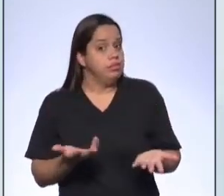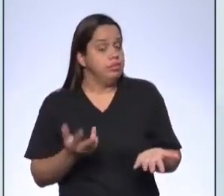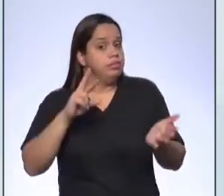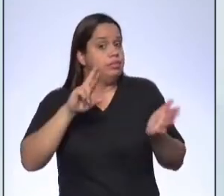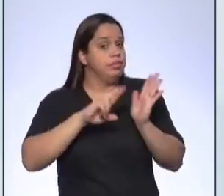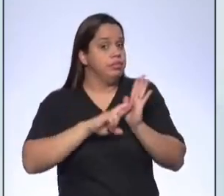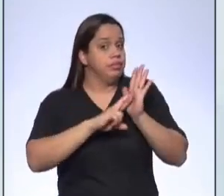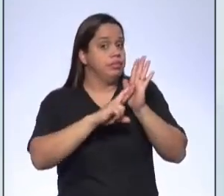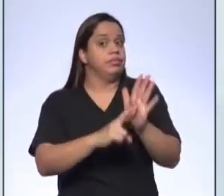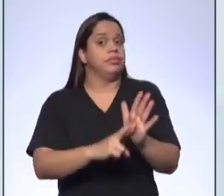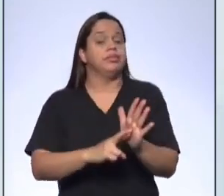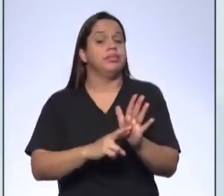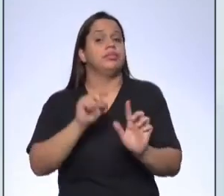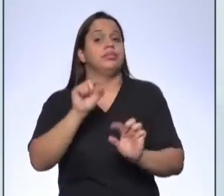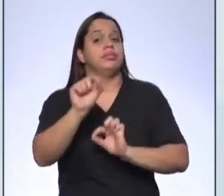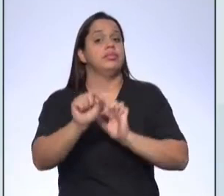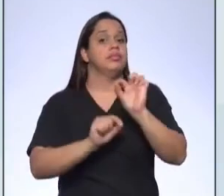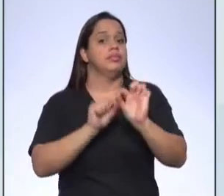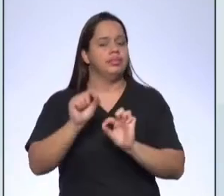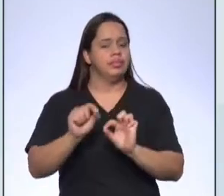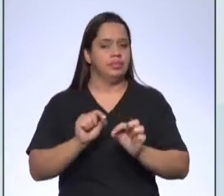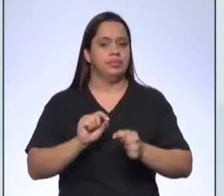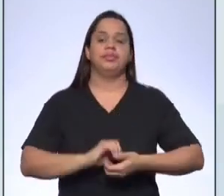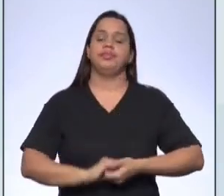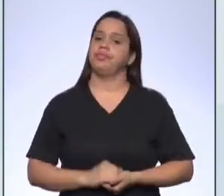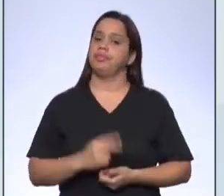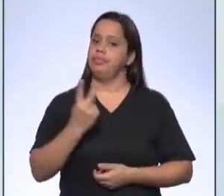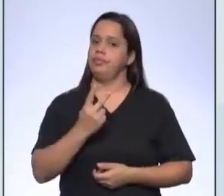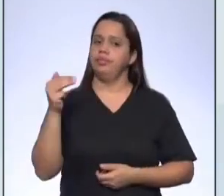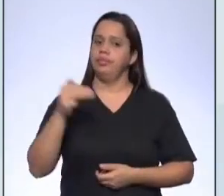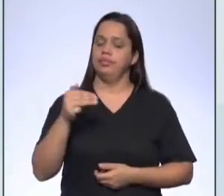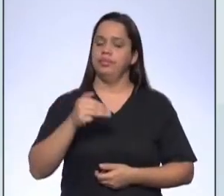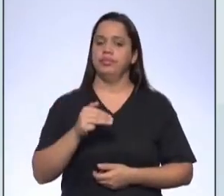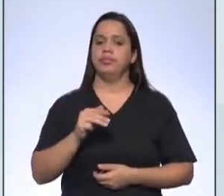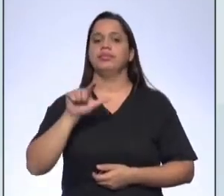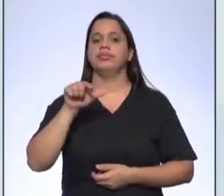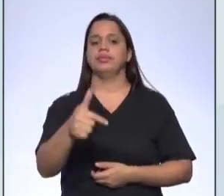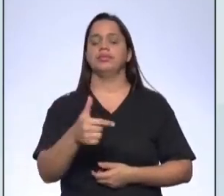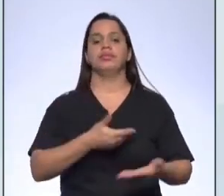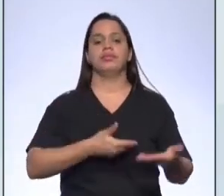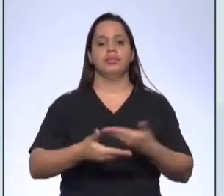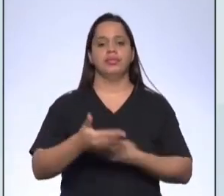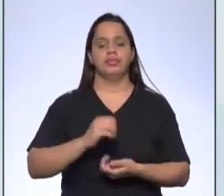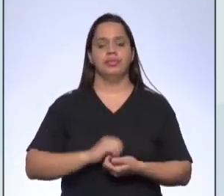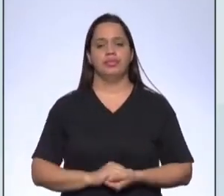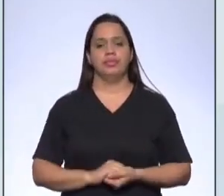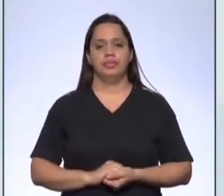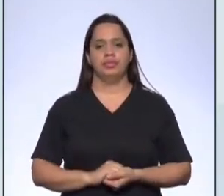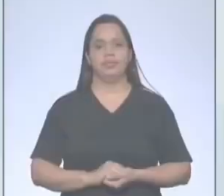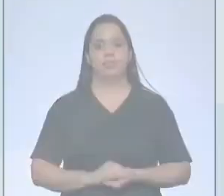máscaras representam? Ok? 2 minutinhos, compartilhe conosco.